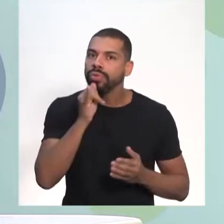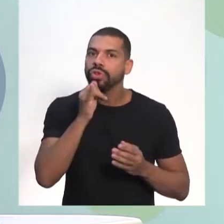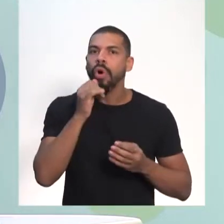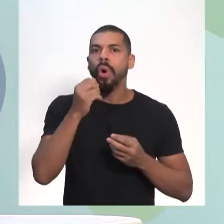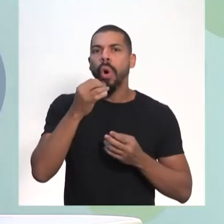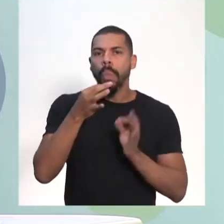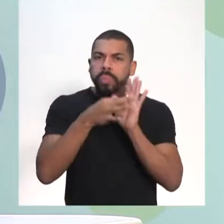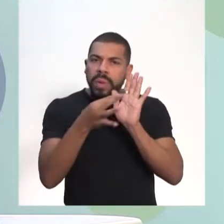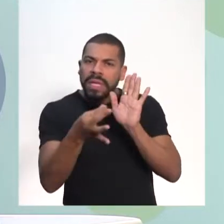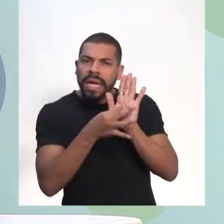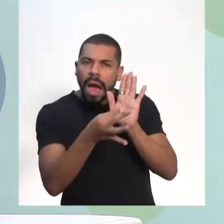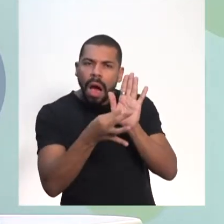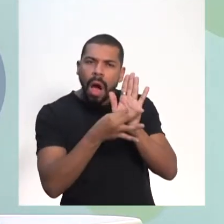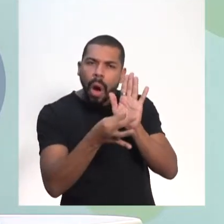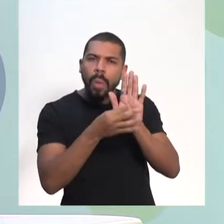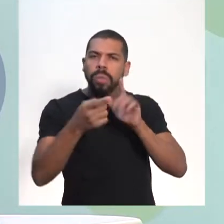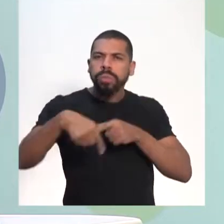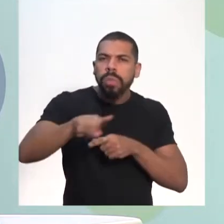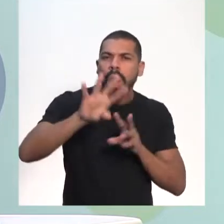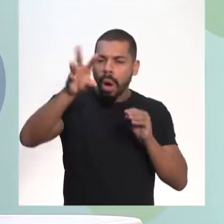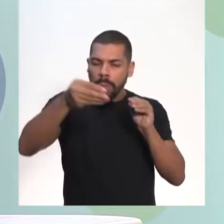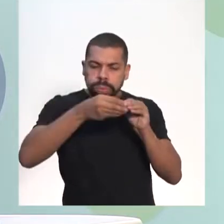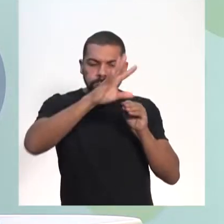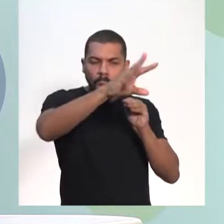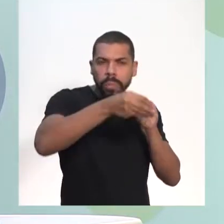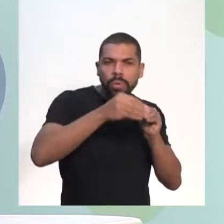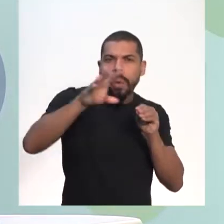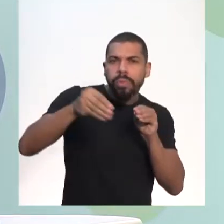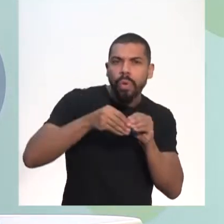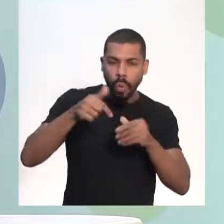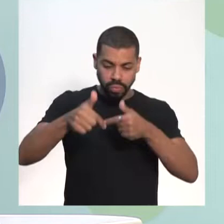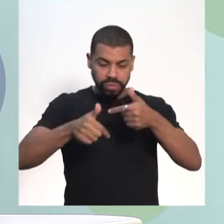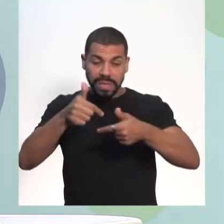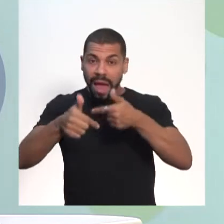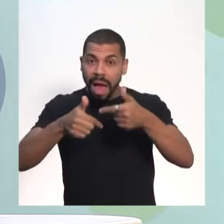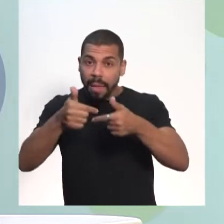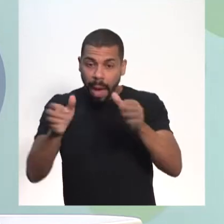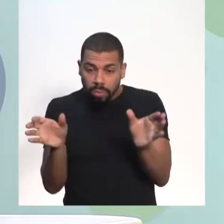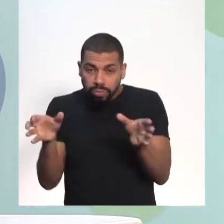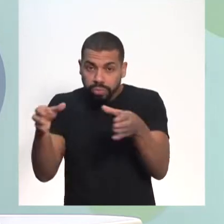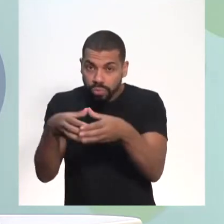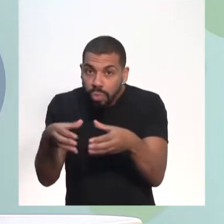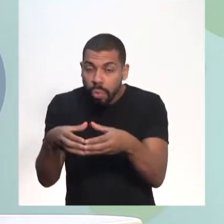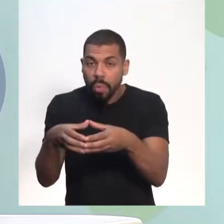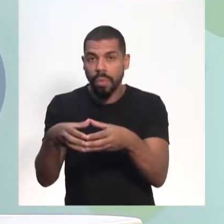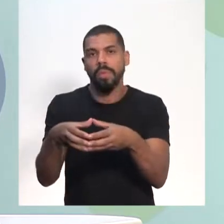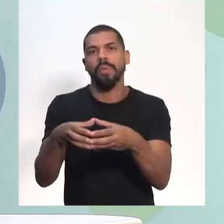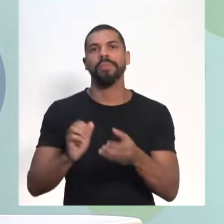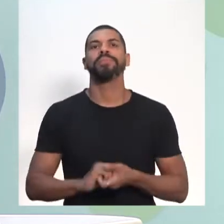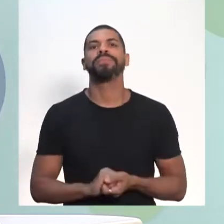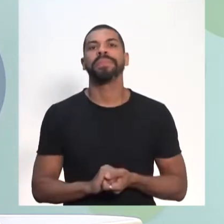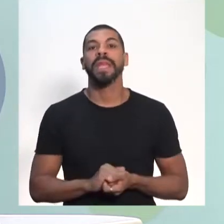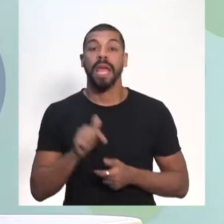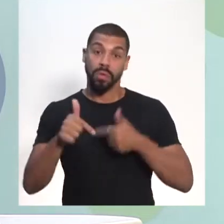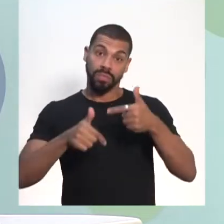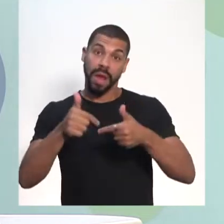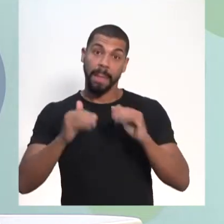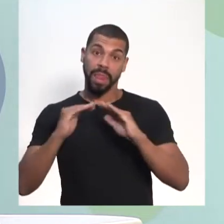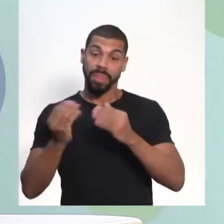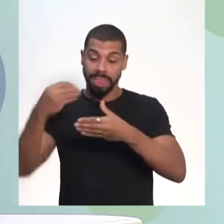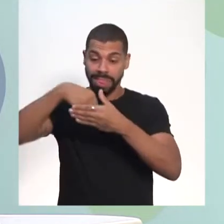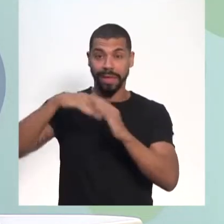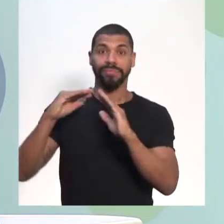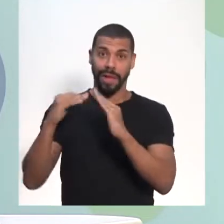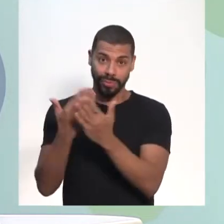sugestões que levavam em consideração o trabalho coletivo num espaço comum, né, e um trabalho físico, todo mundo